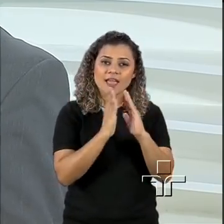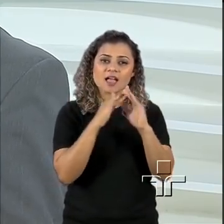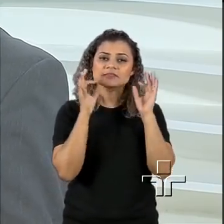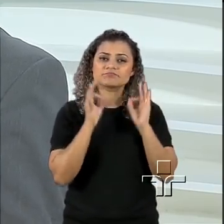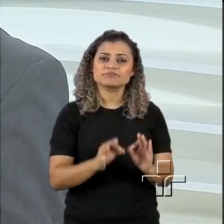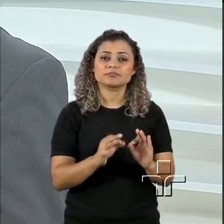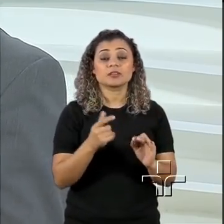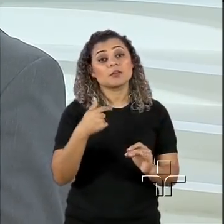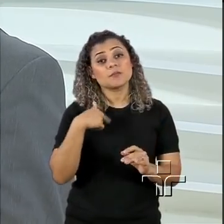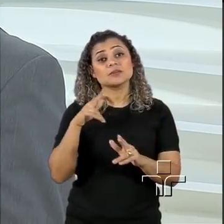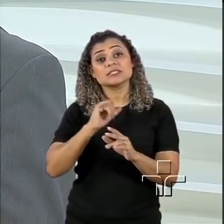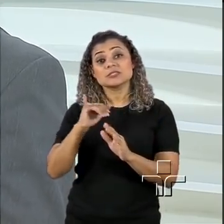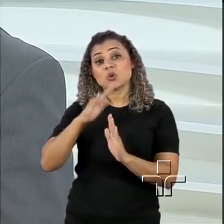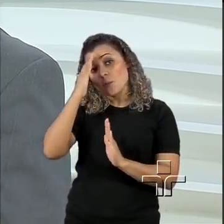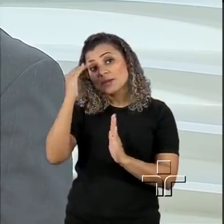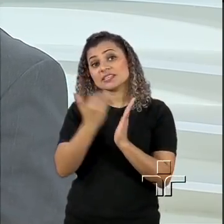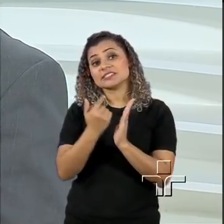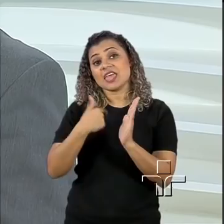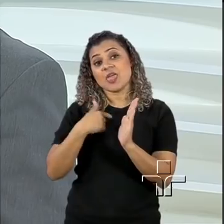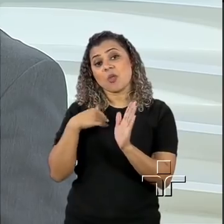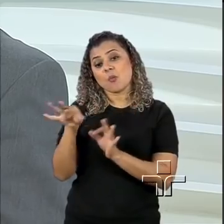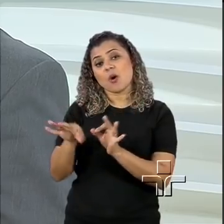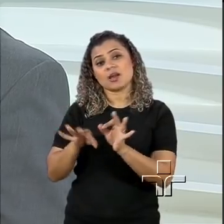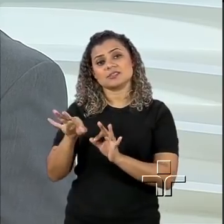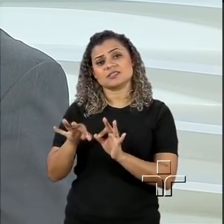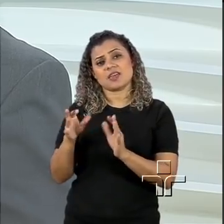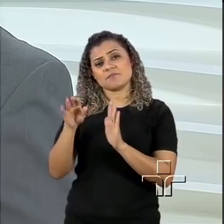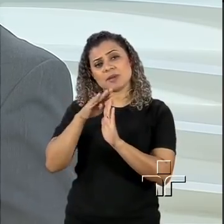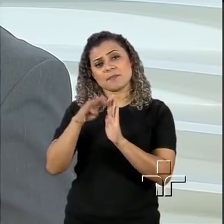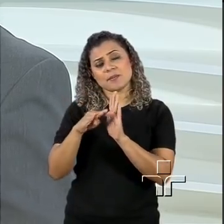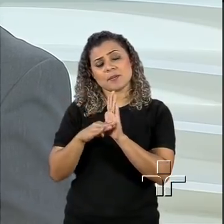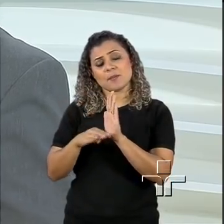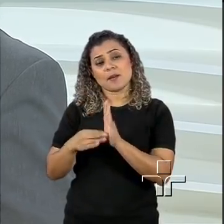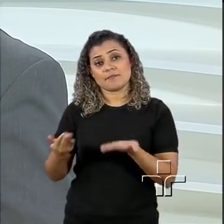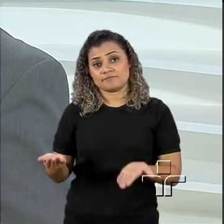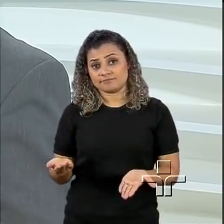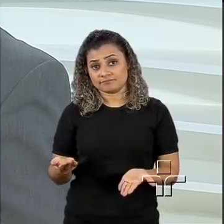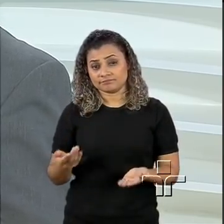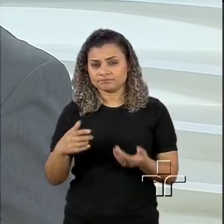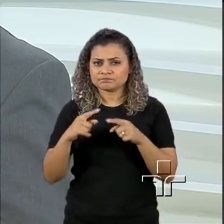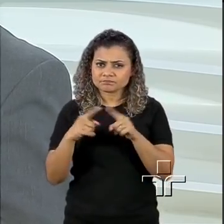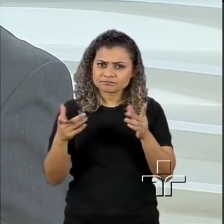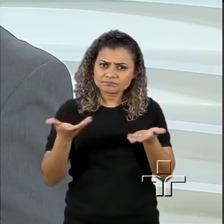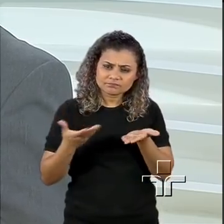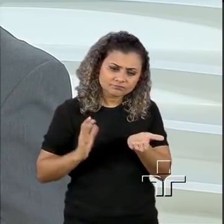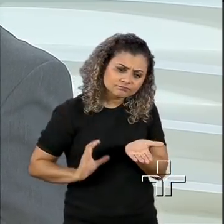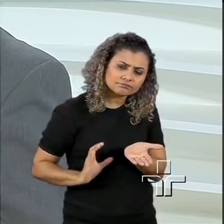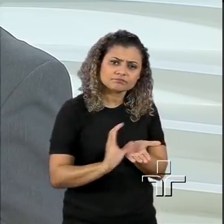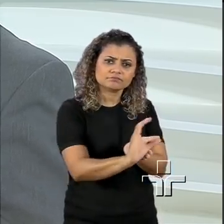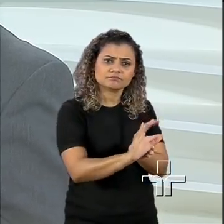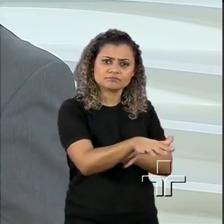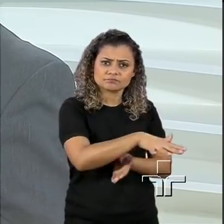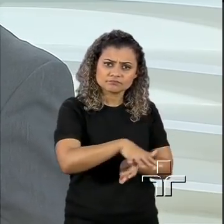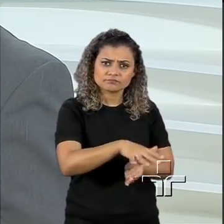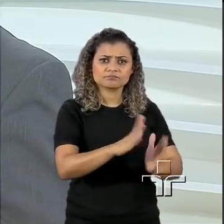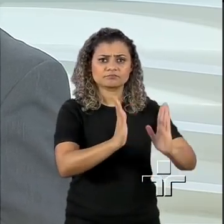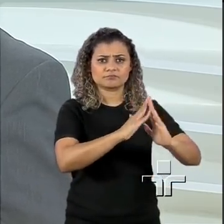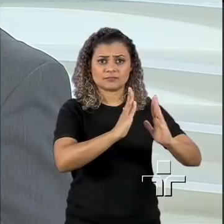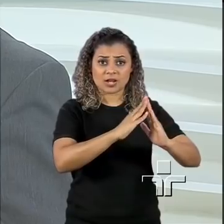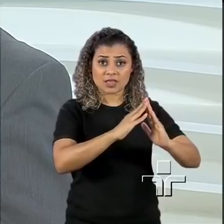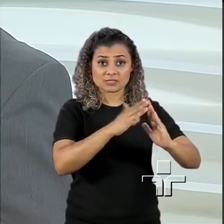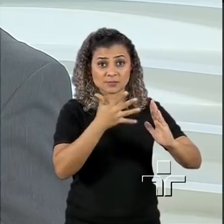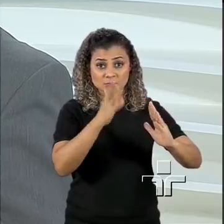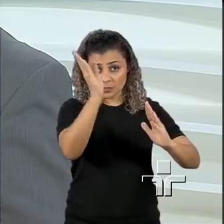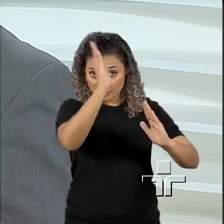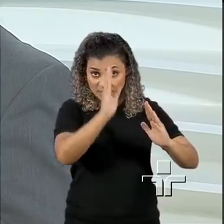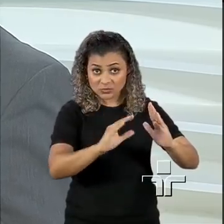que eu realizei. Ou seja, agora, a média de investimento das cidades de orçamento em habitação no Brasil, a média